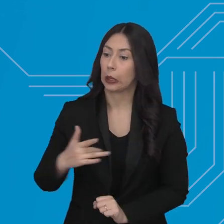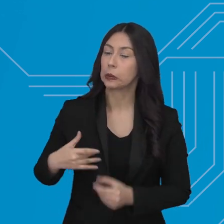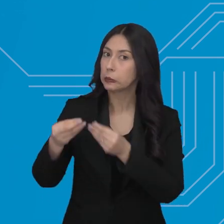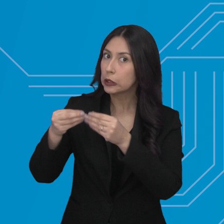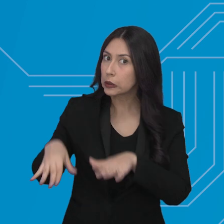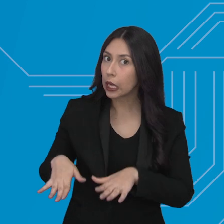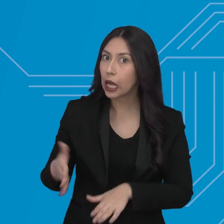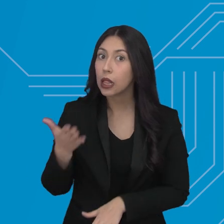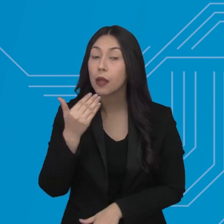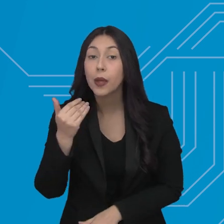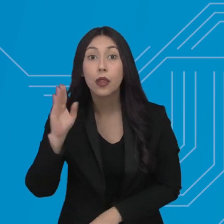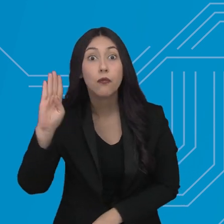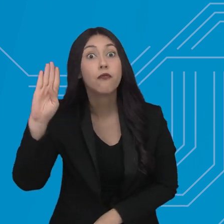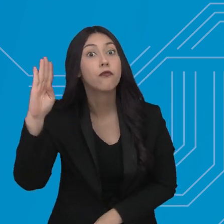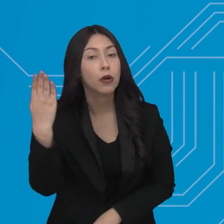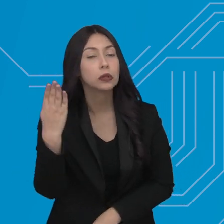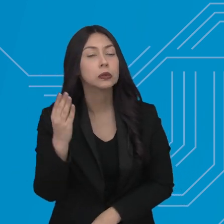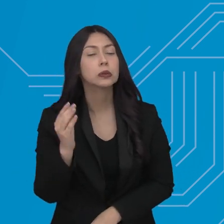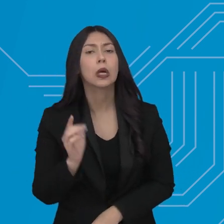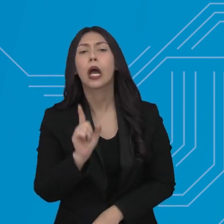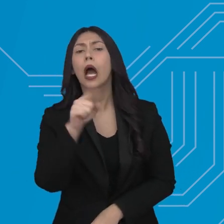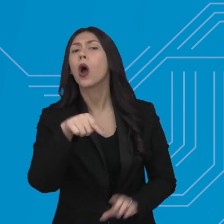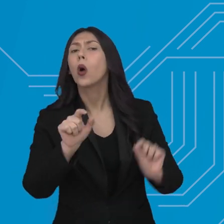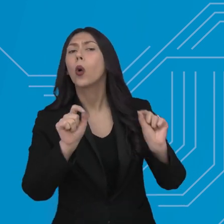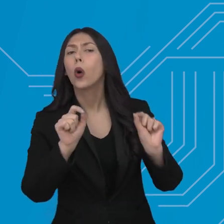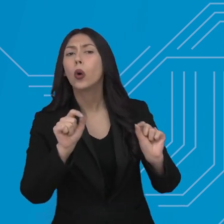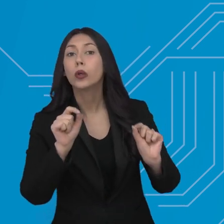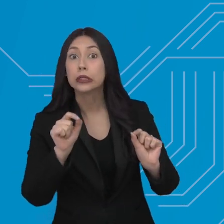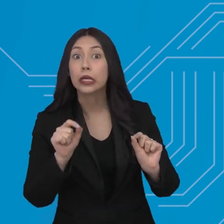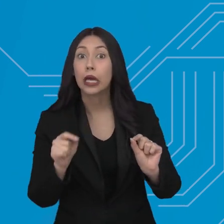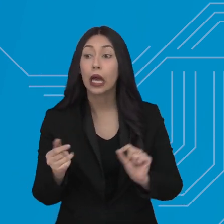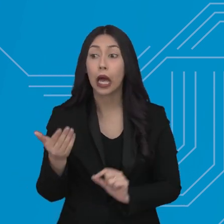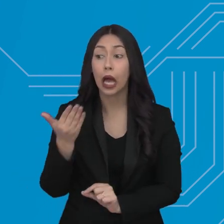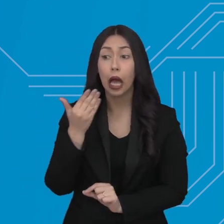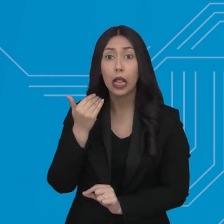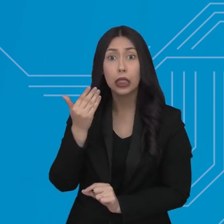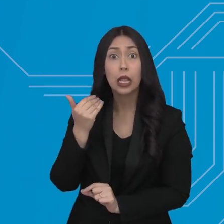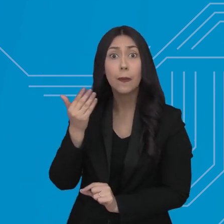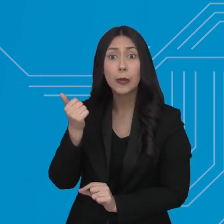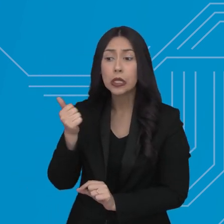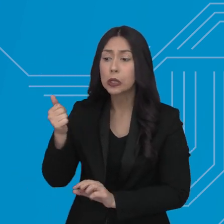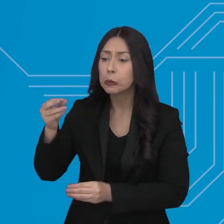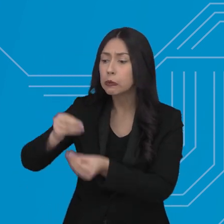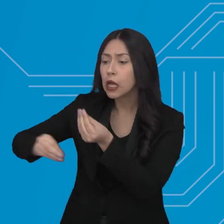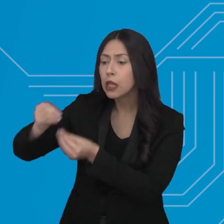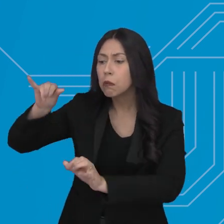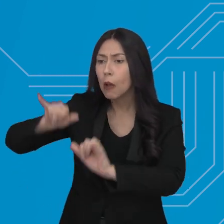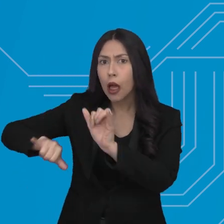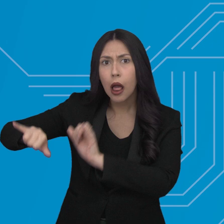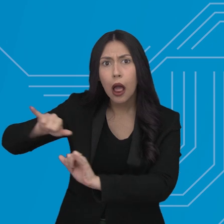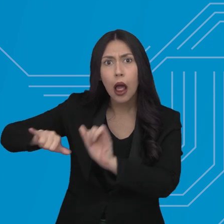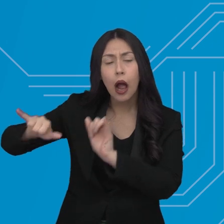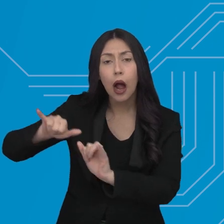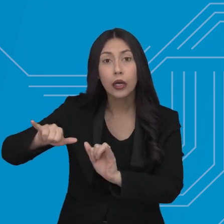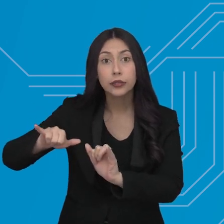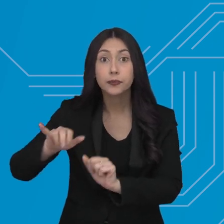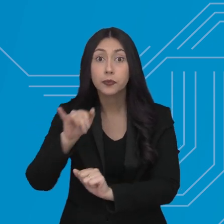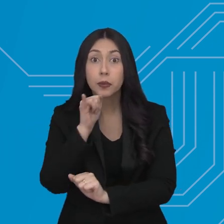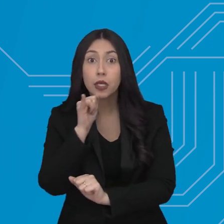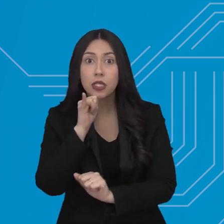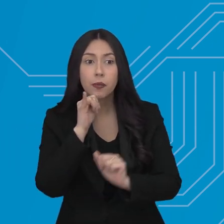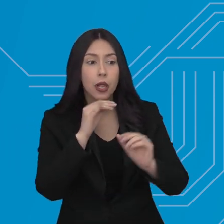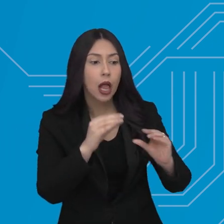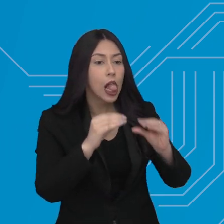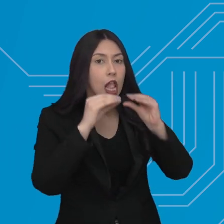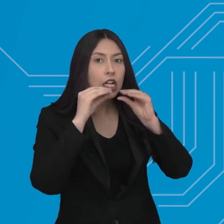em alimentos. Pois é, seria a adulteração ou acréscimo de substâncias em um determinado produto. Por exemplo,